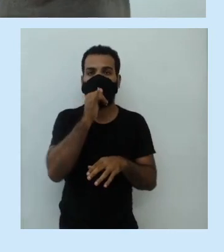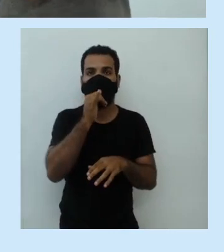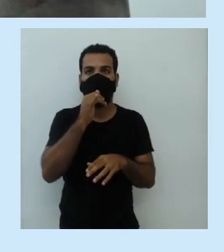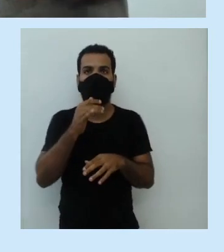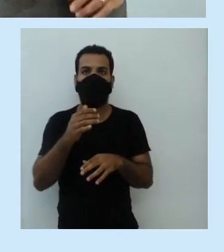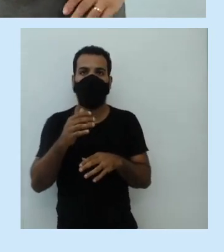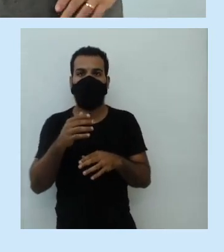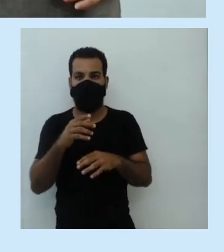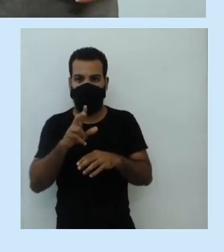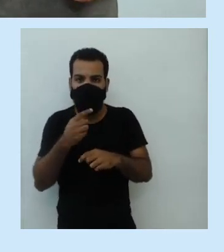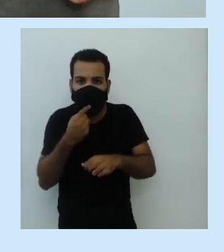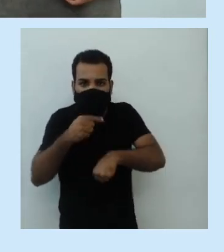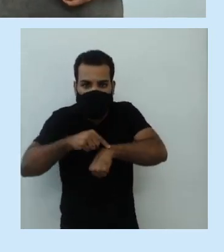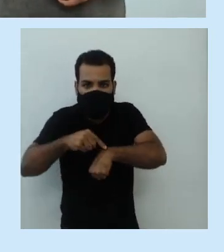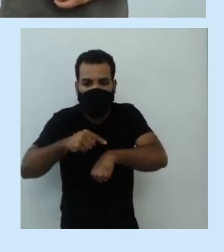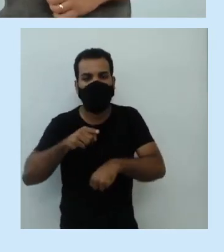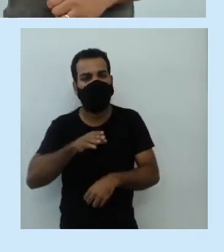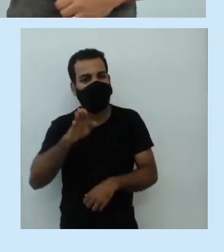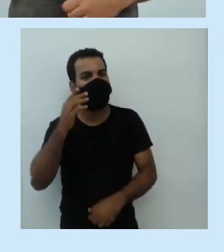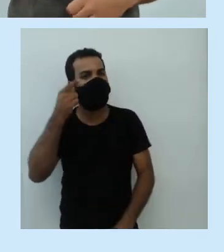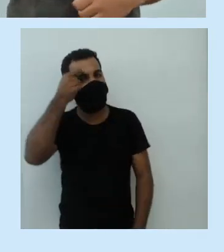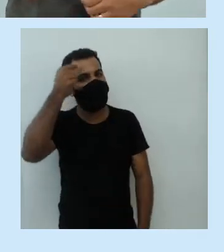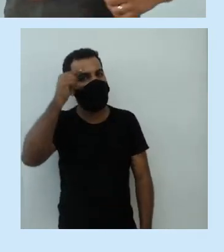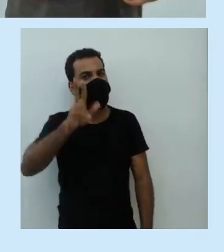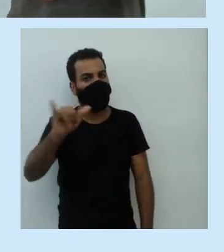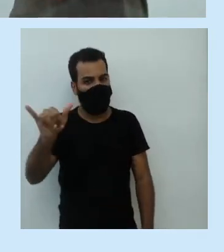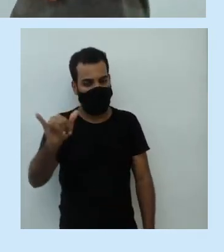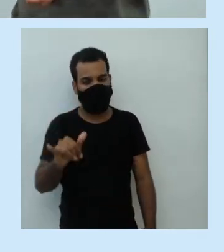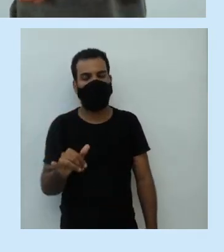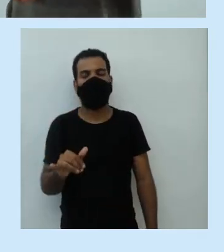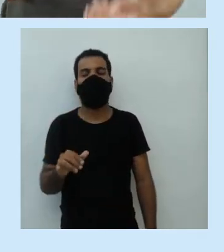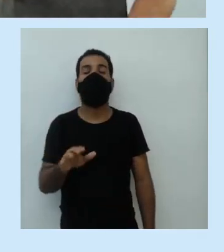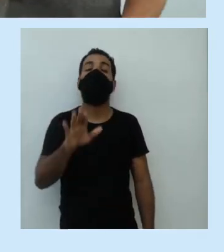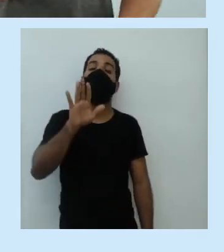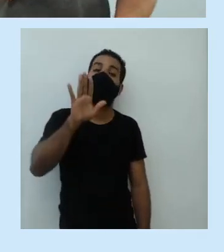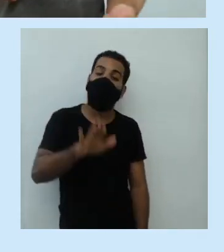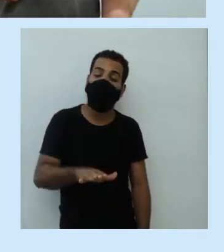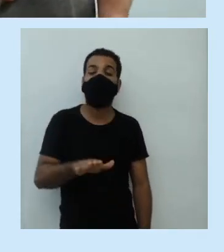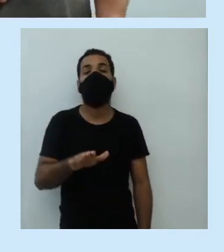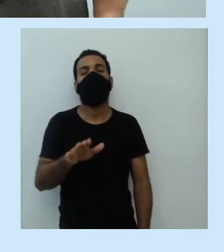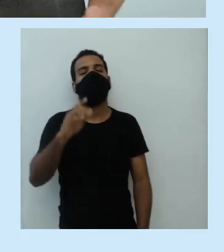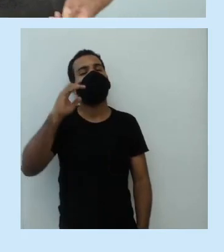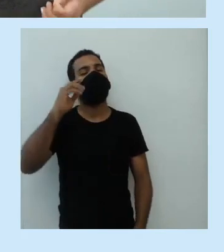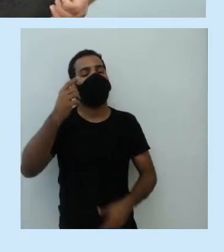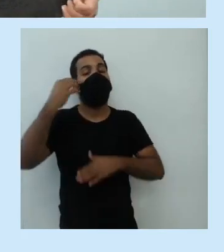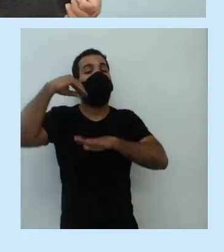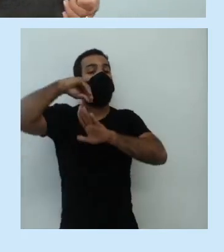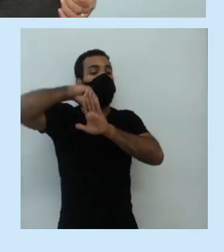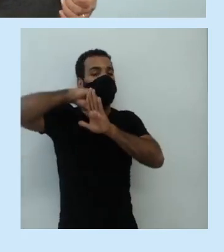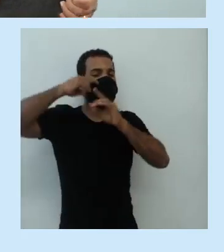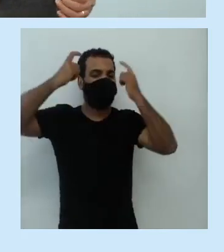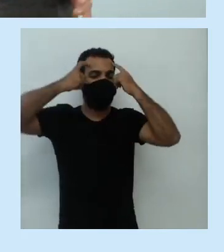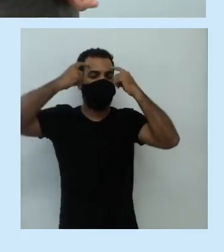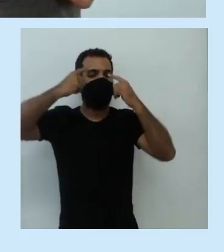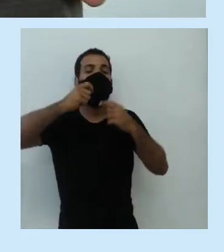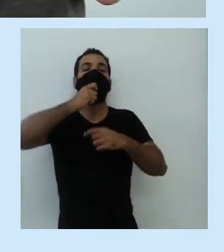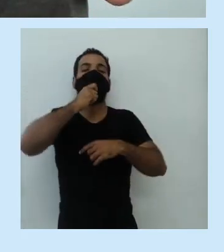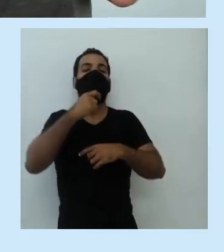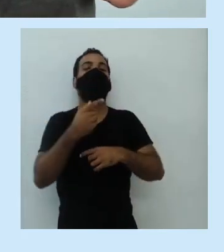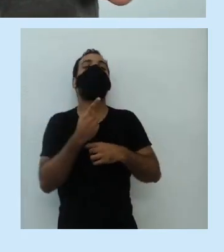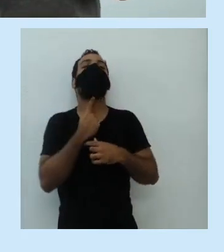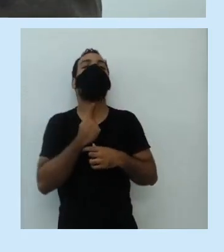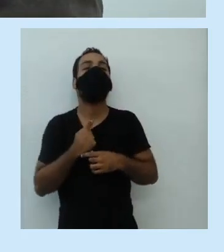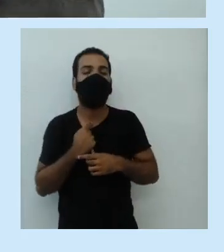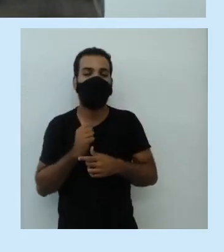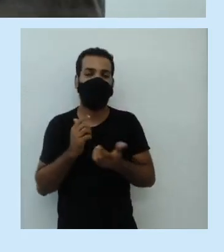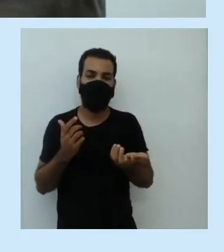ir para a faculdade, mas talvez tenha o sonho ainda de ser um atleta, seja qual for a